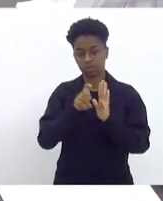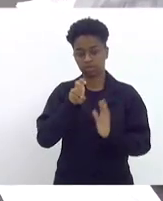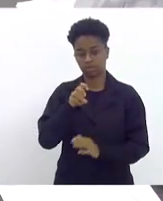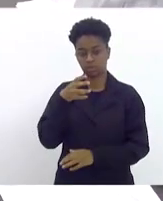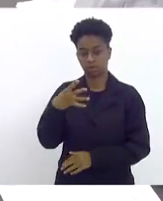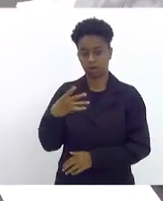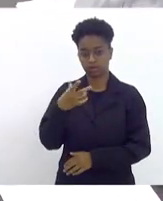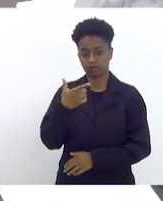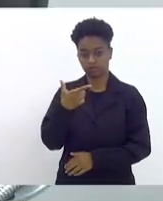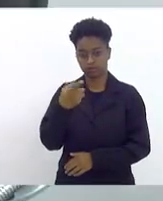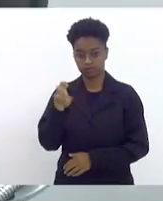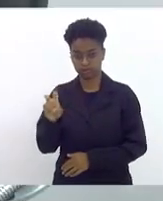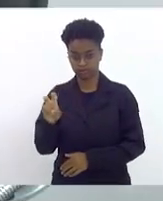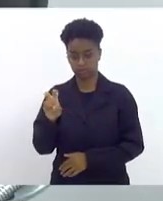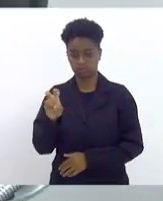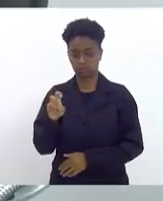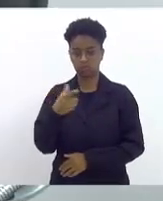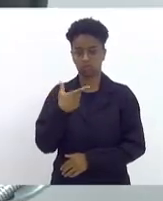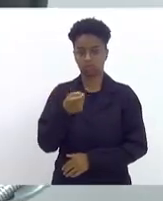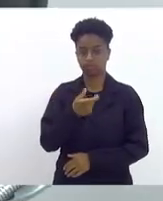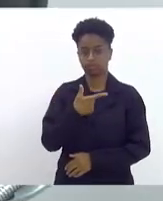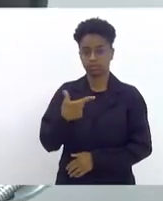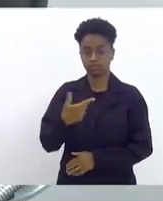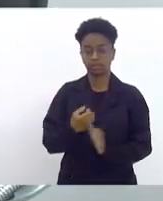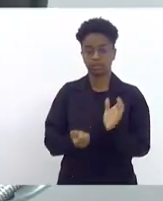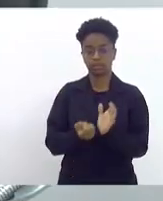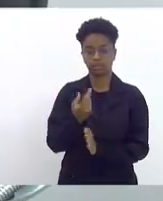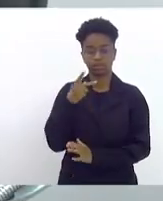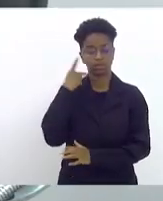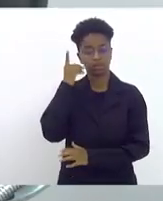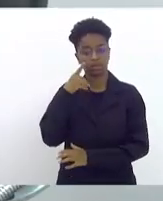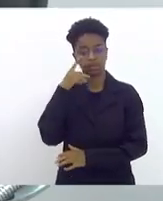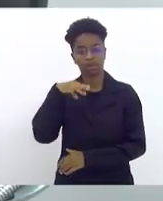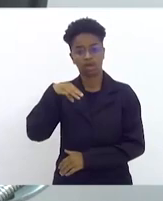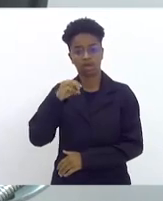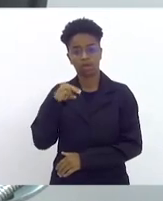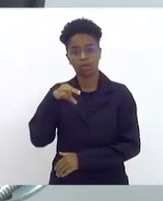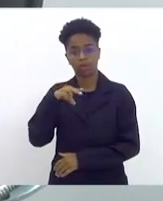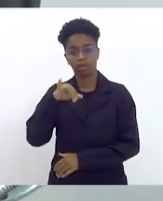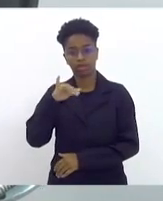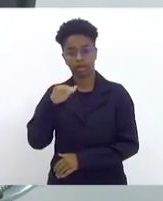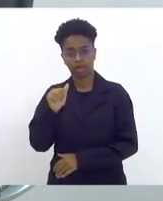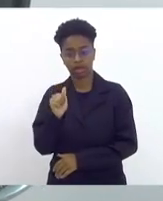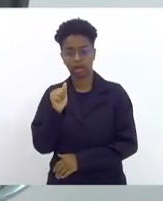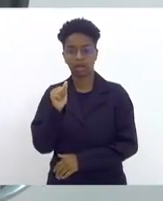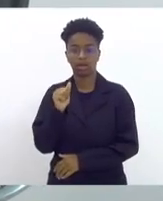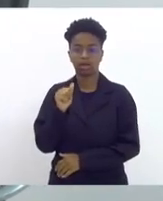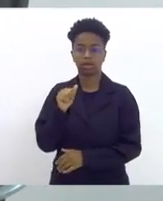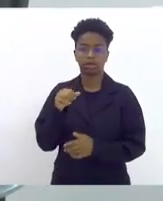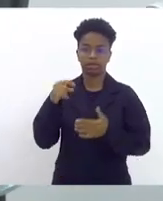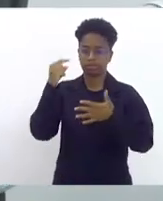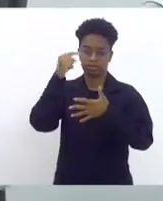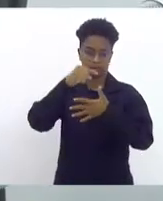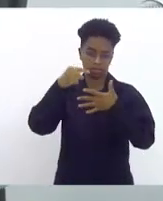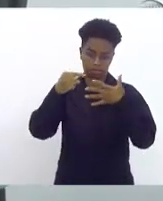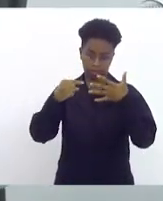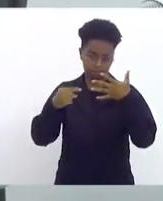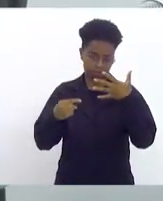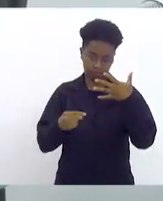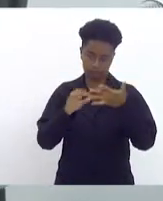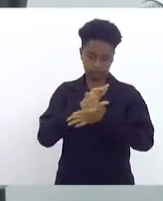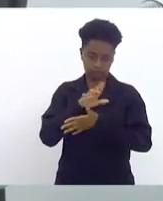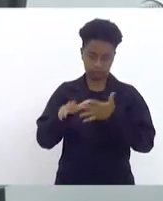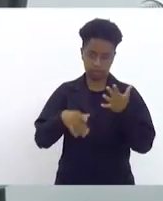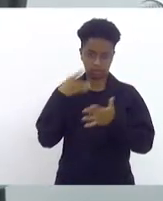5425 de 22 de autoria dos Deputados de Mônica Francisco Dani Monteiro ele é Marco ele o Flávio serafini Renata